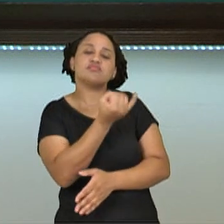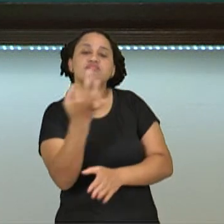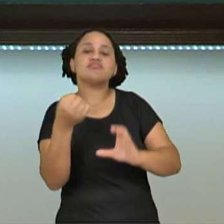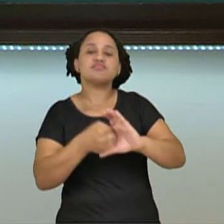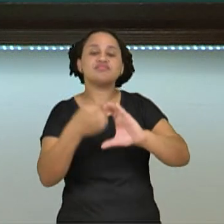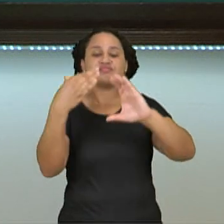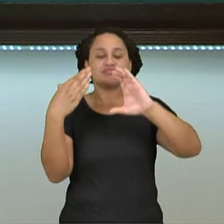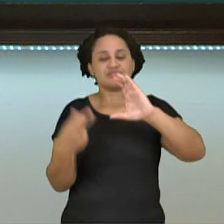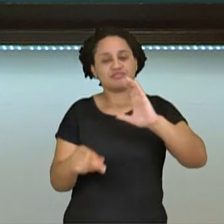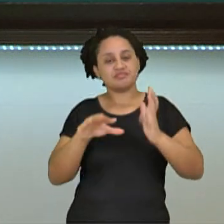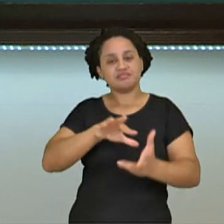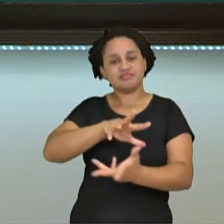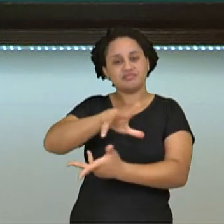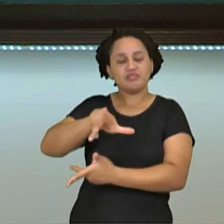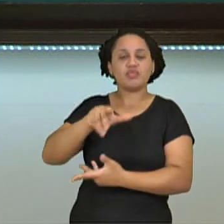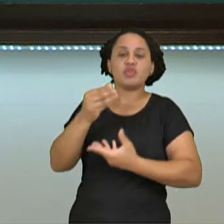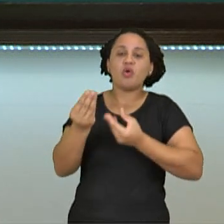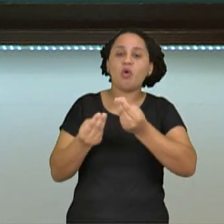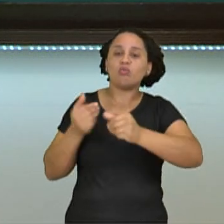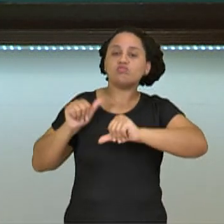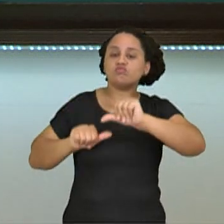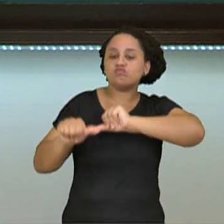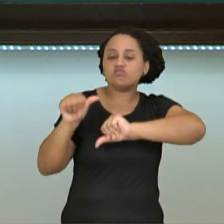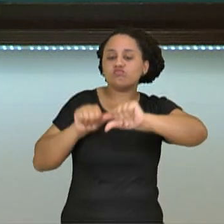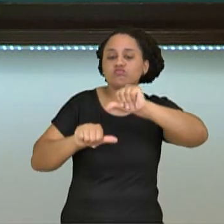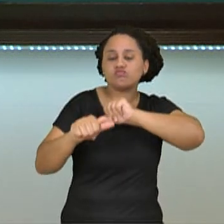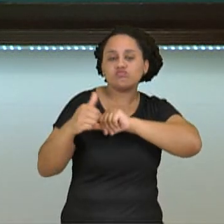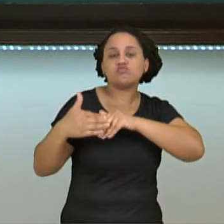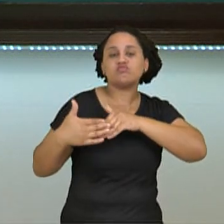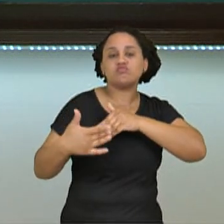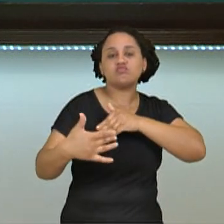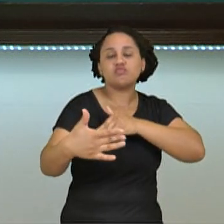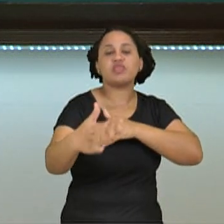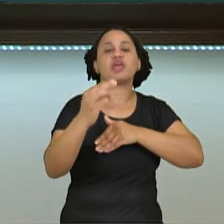do nosso planeta, como ele se modificou